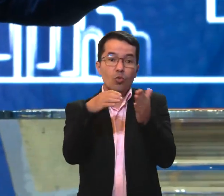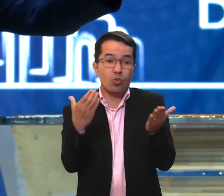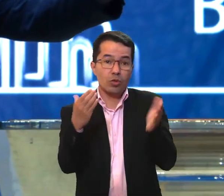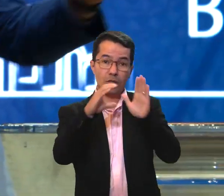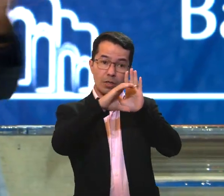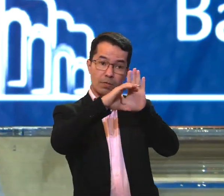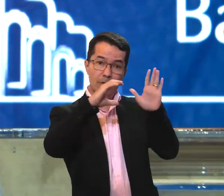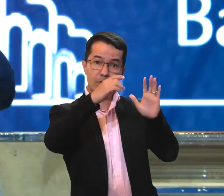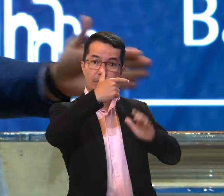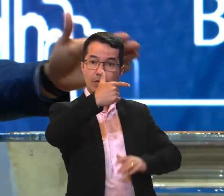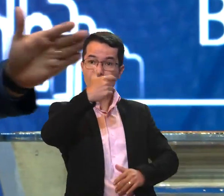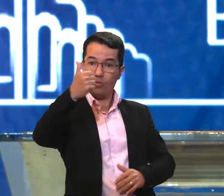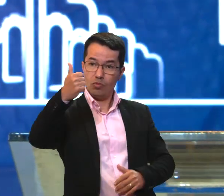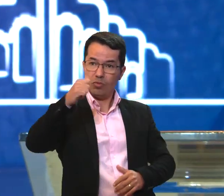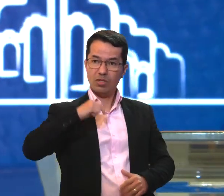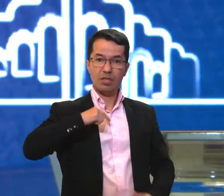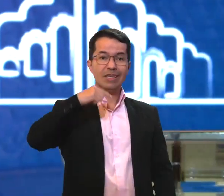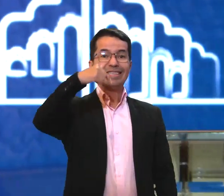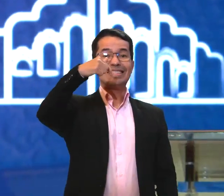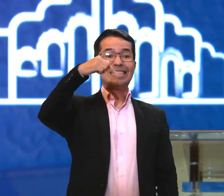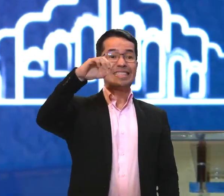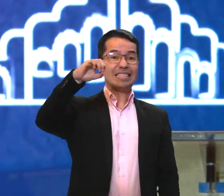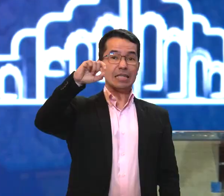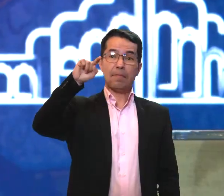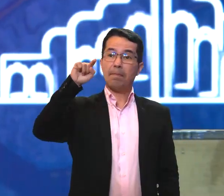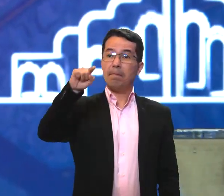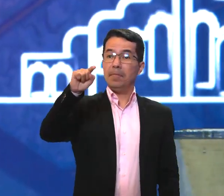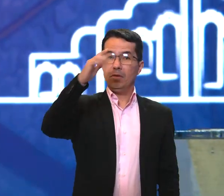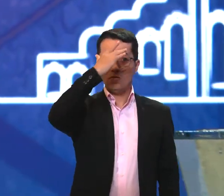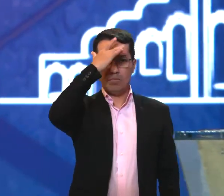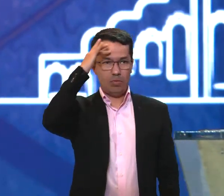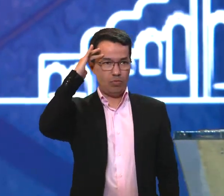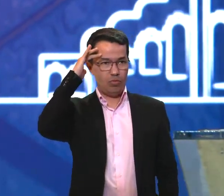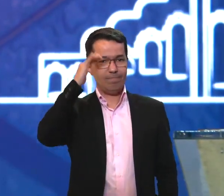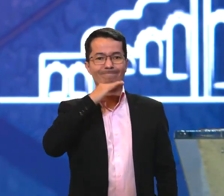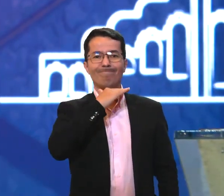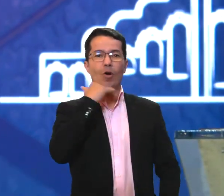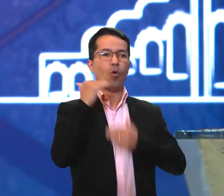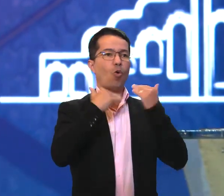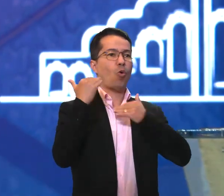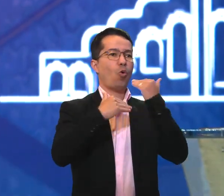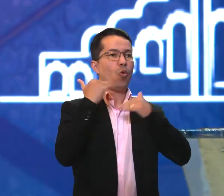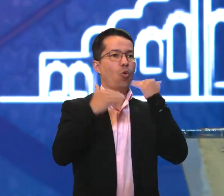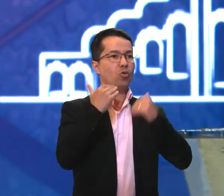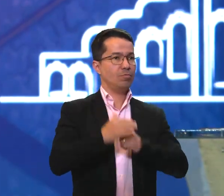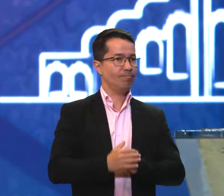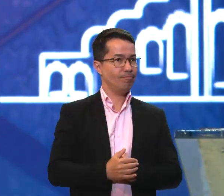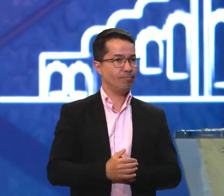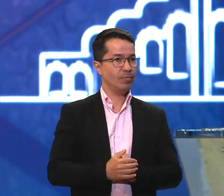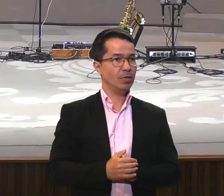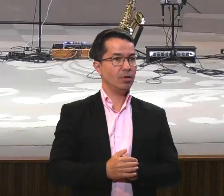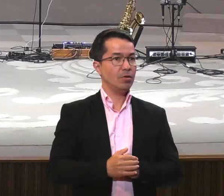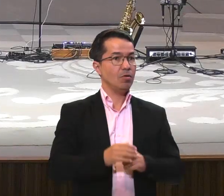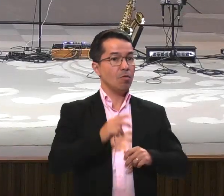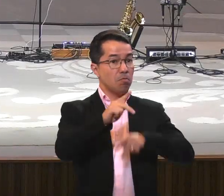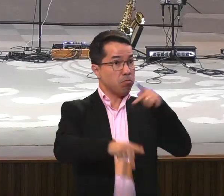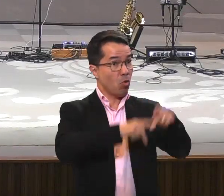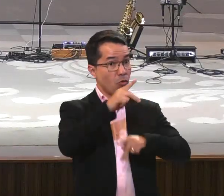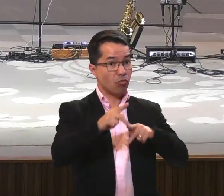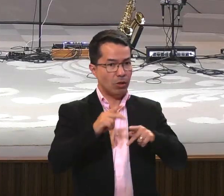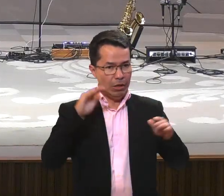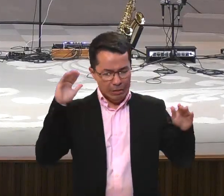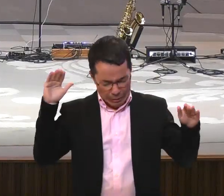a peste, 70 mil morrem, a Bíblia vai dizer que eles se humilham. O que eles fazem? Eles dobram os joelhos e